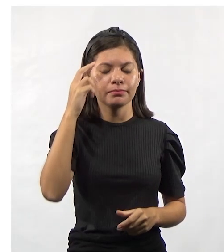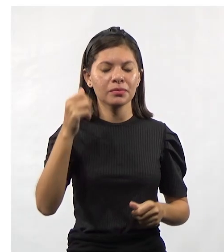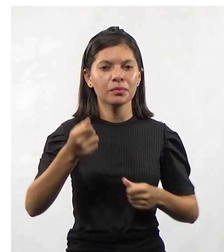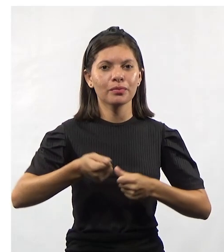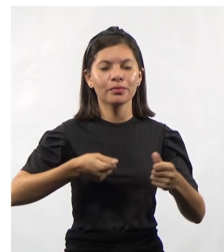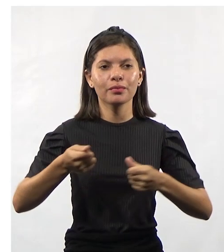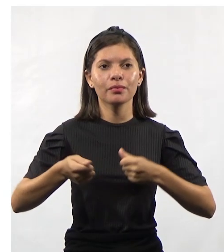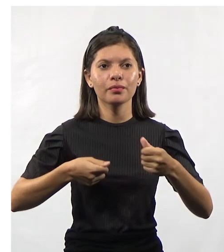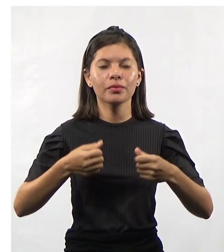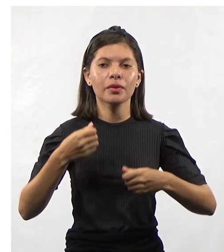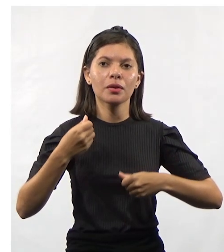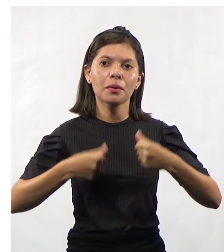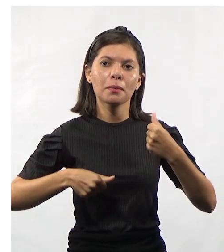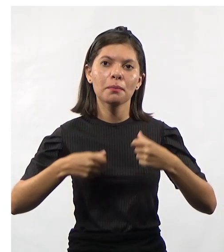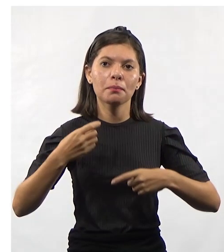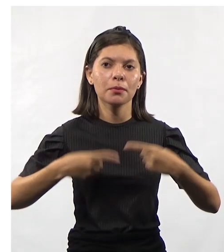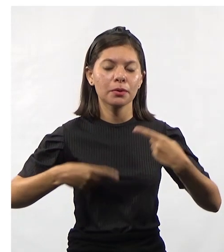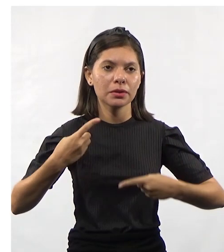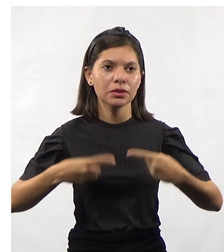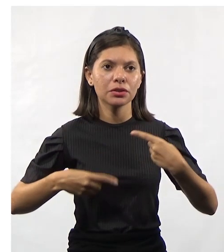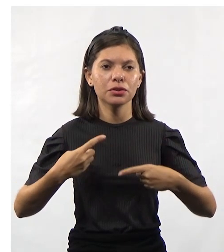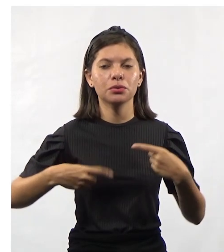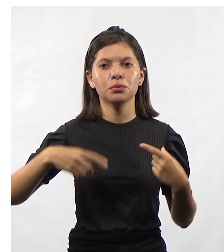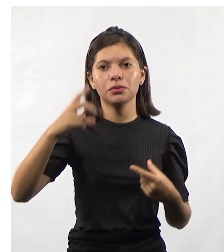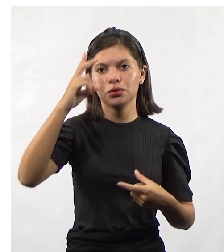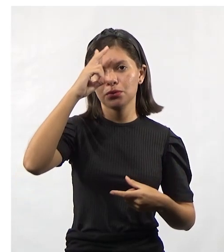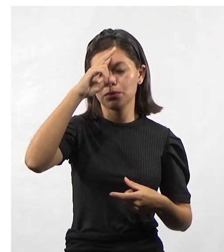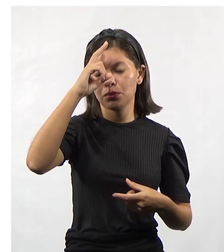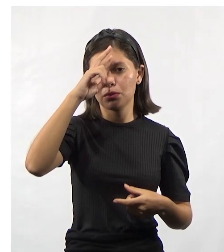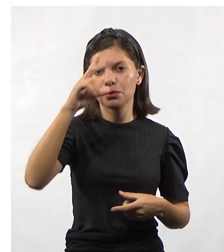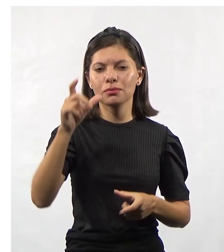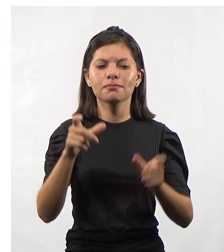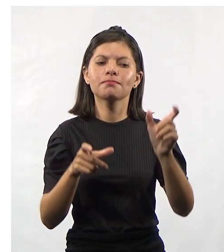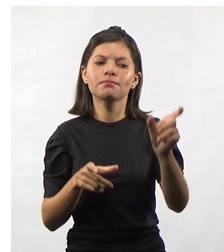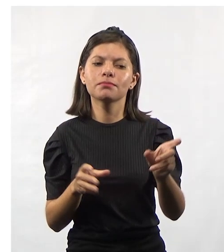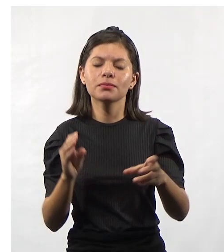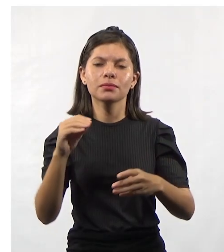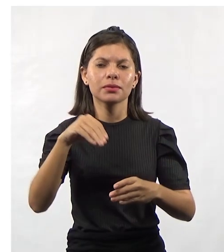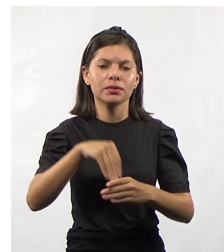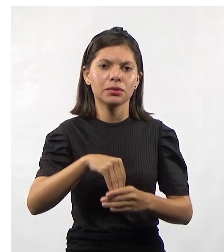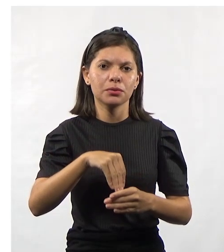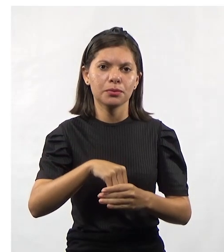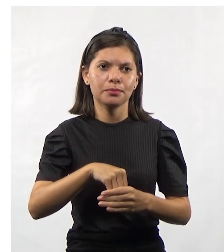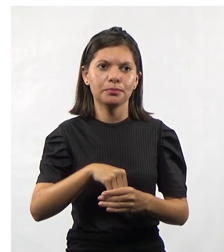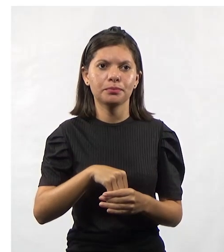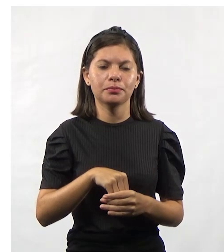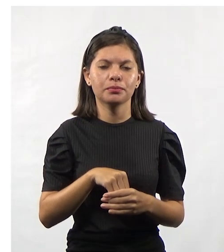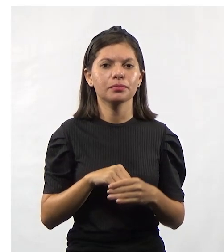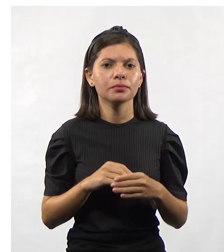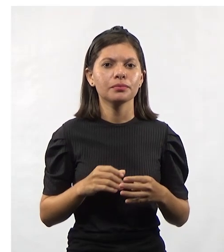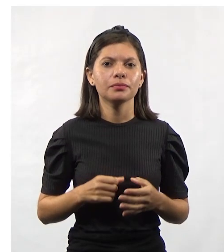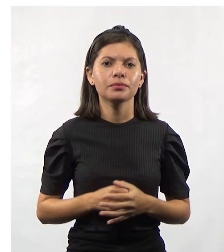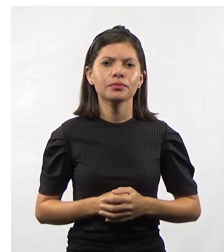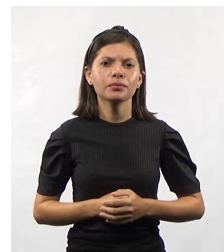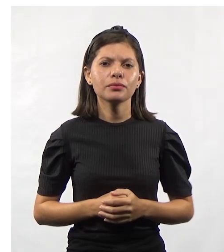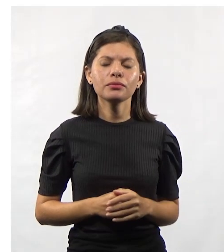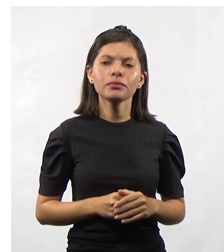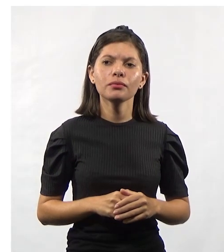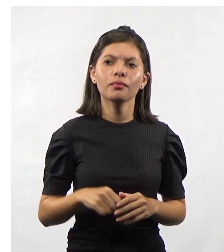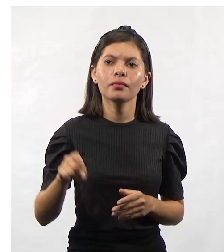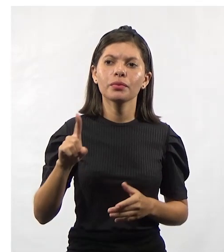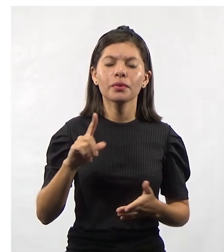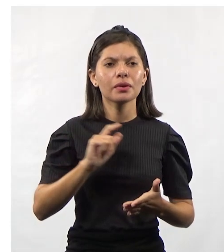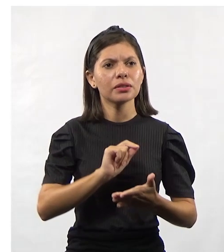sociocultural, econômico, político e histórico em que essa pessoa está inserida. Então, muitas